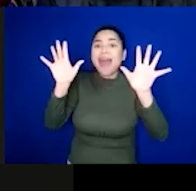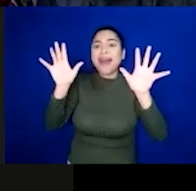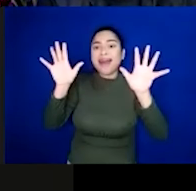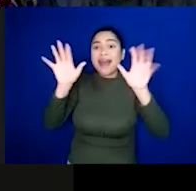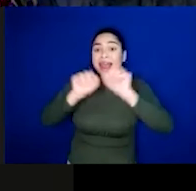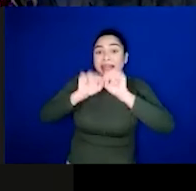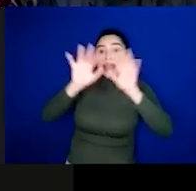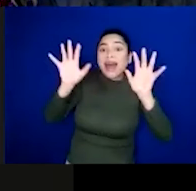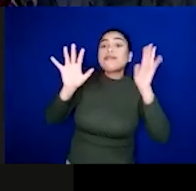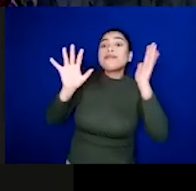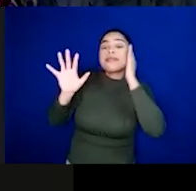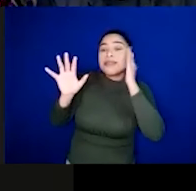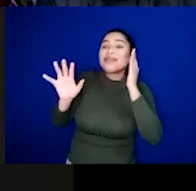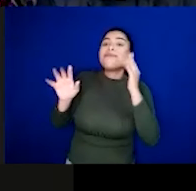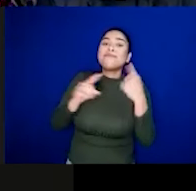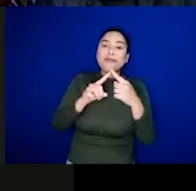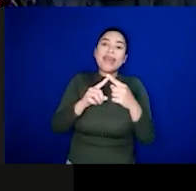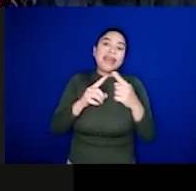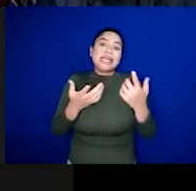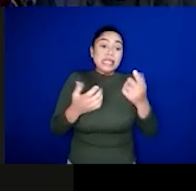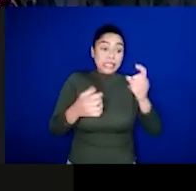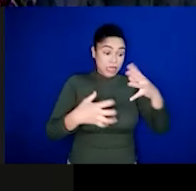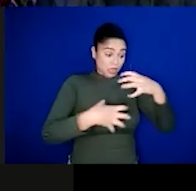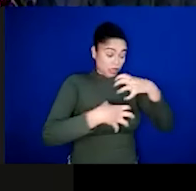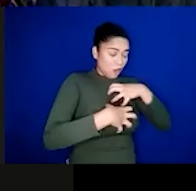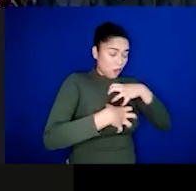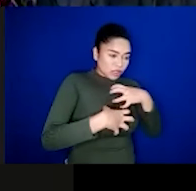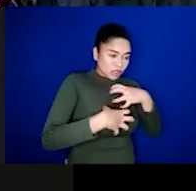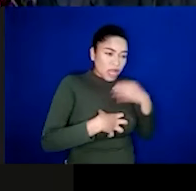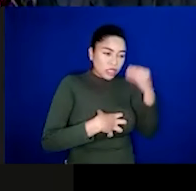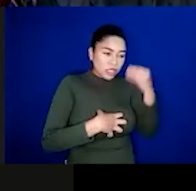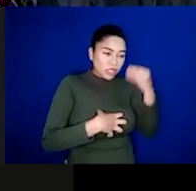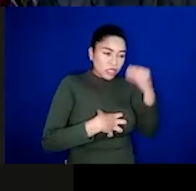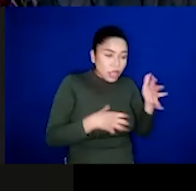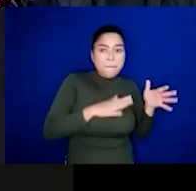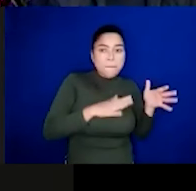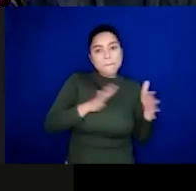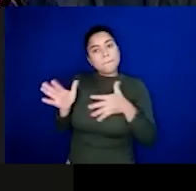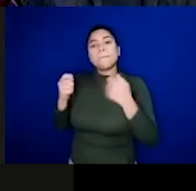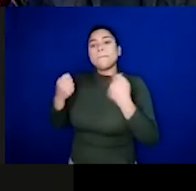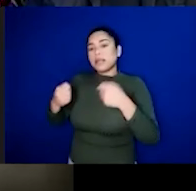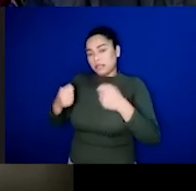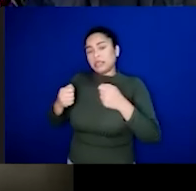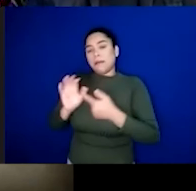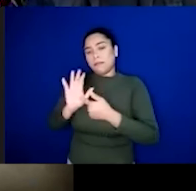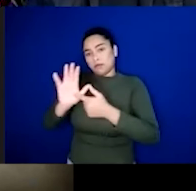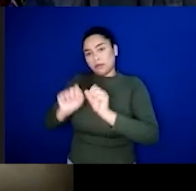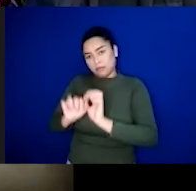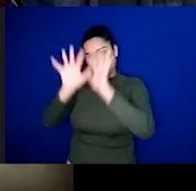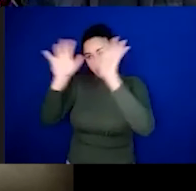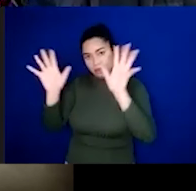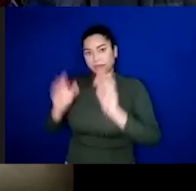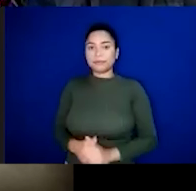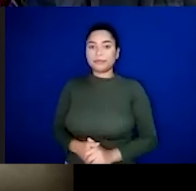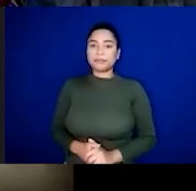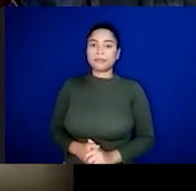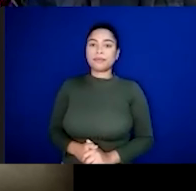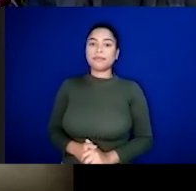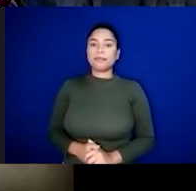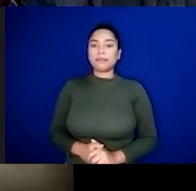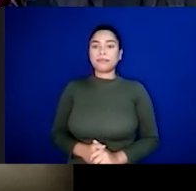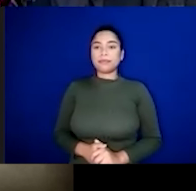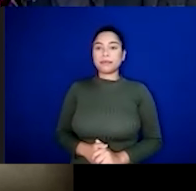ela não atende essas questões trazendo. Aqui da apresentação que é o tema acolher